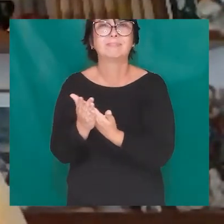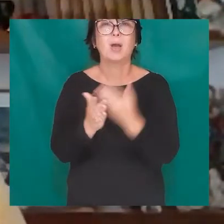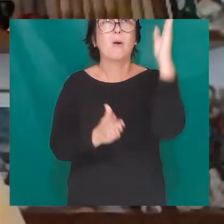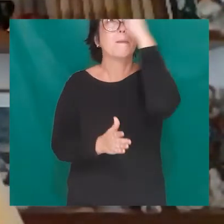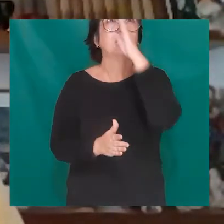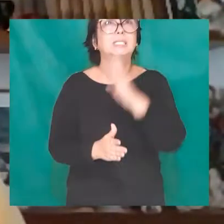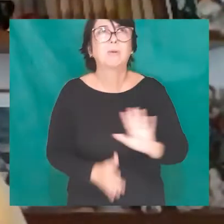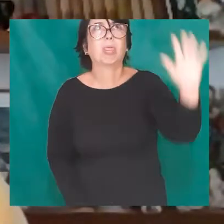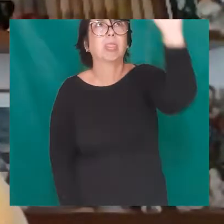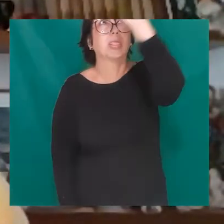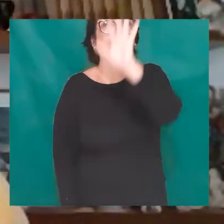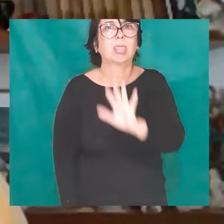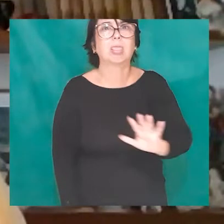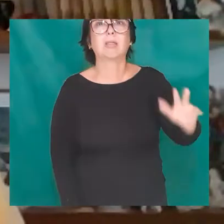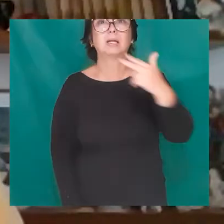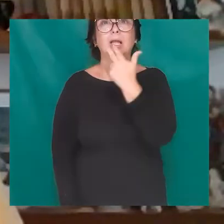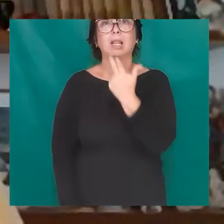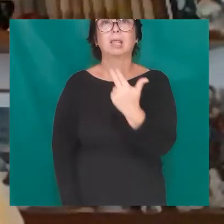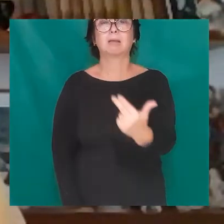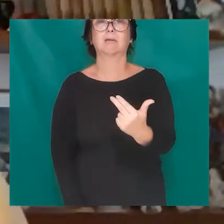gente percebe que a gente tem inúmeras linguagens,